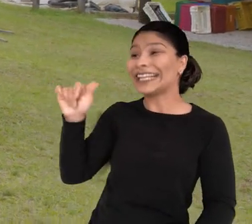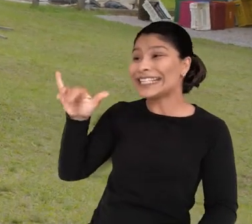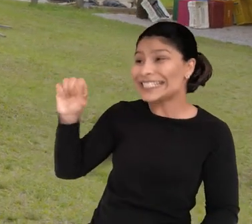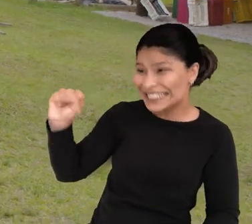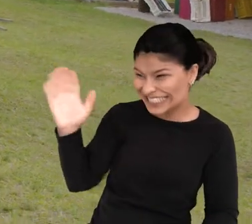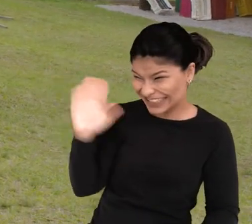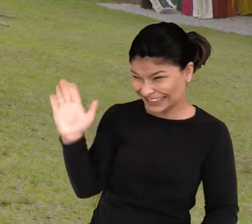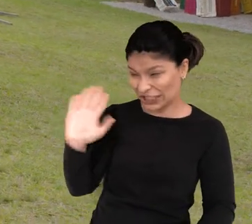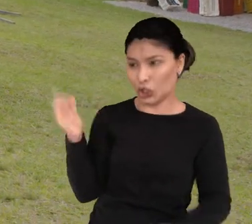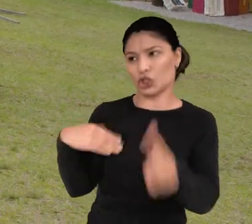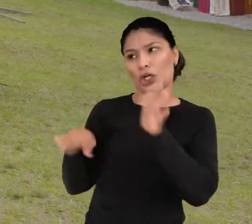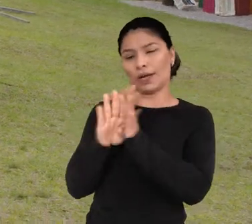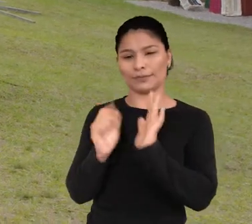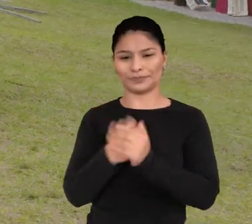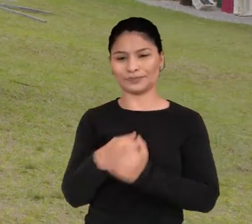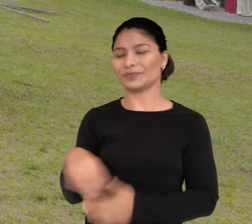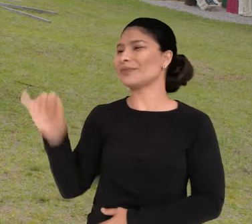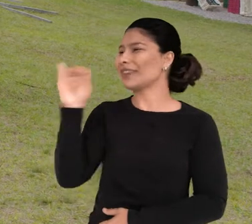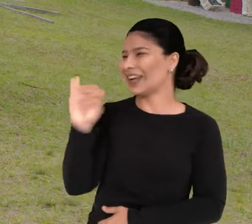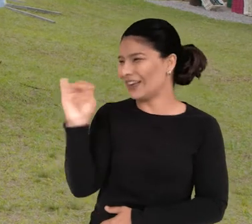Taís, Taís, chegamos